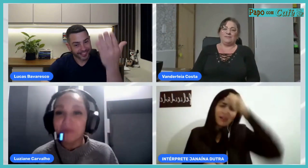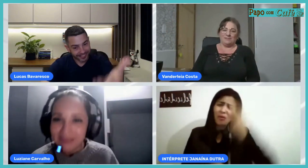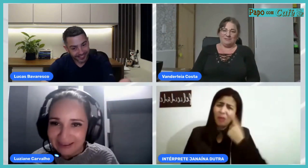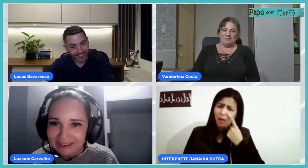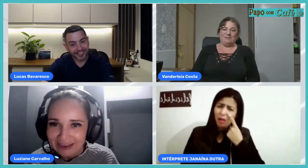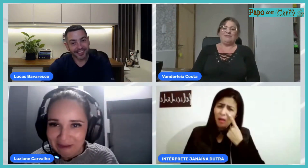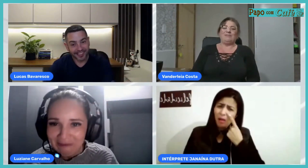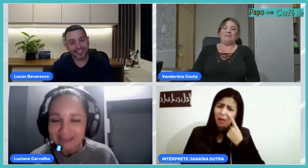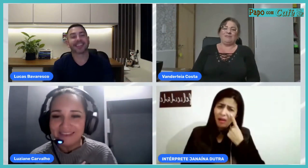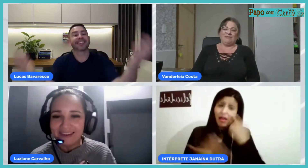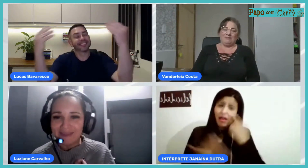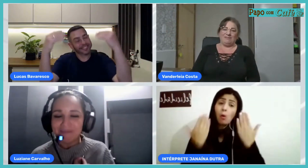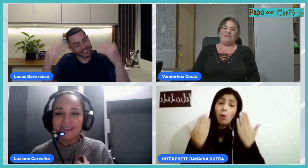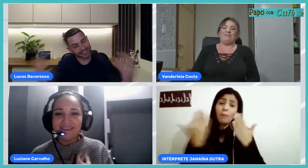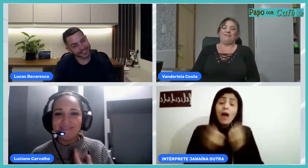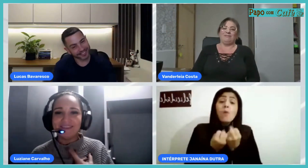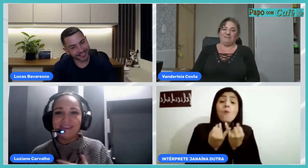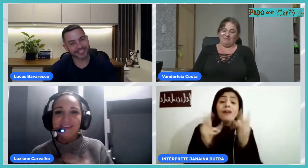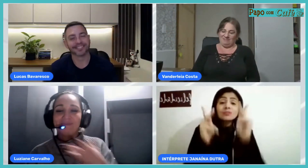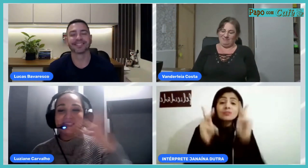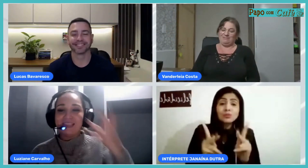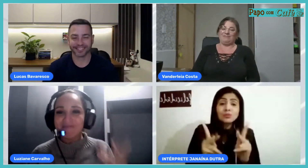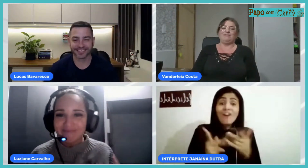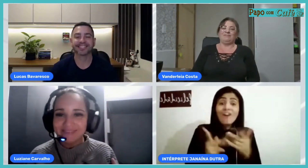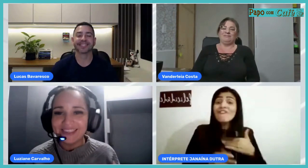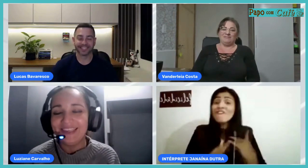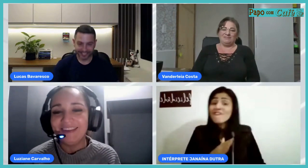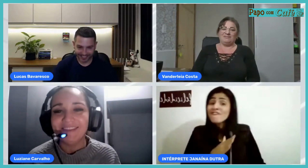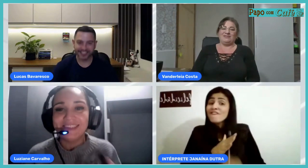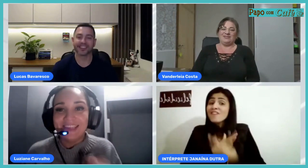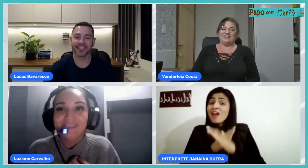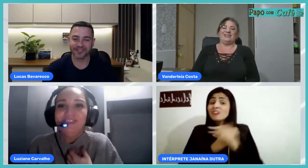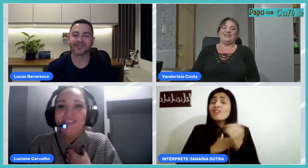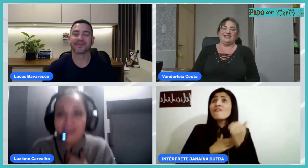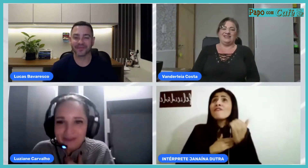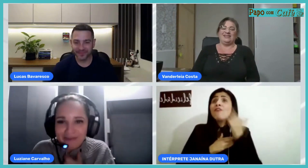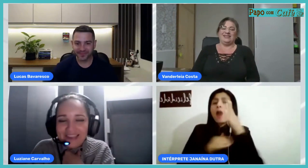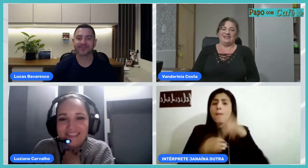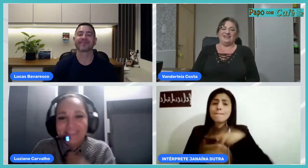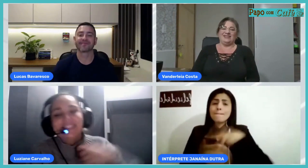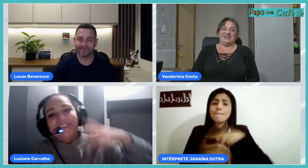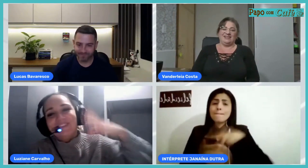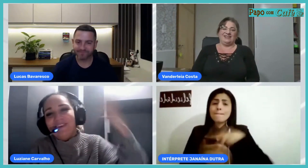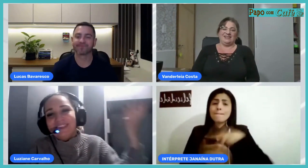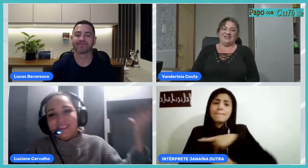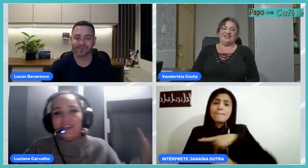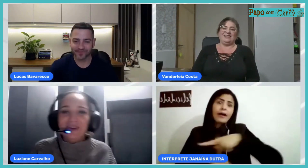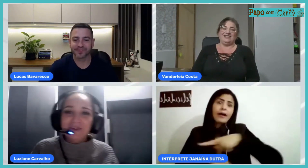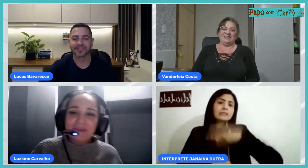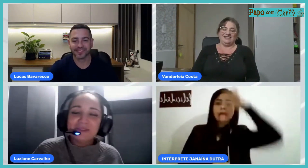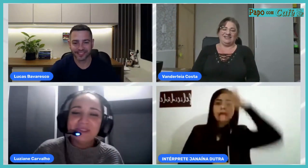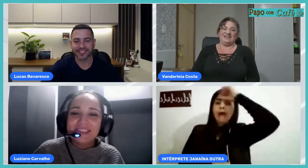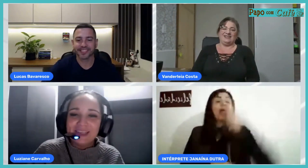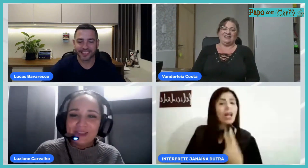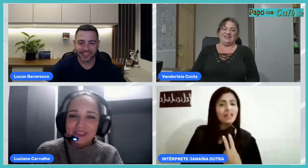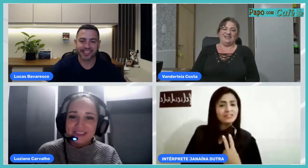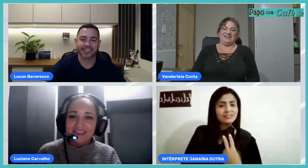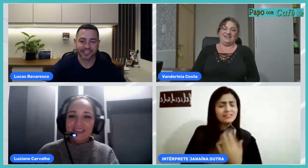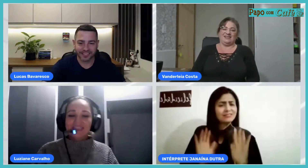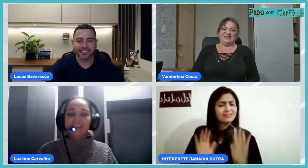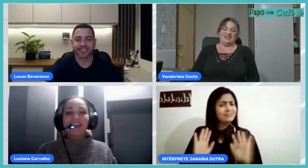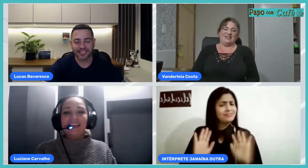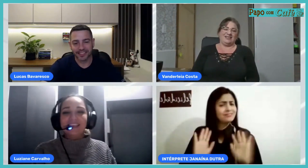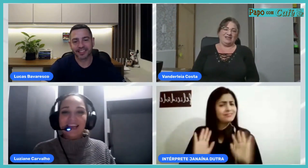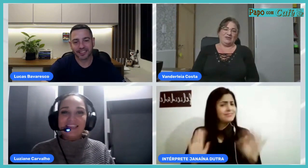uma outra língua, né? Uma segunda língua dentro do nosso país. Então, olha só a oportunidade